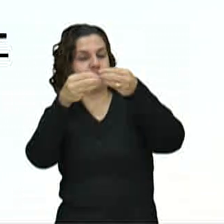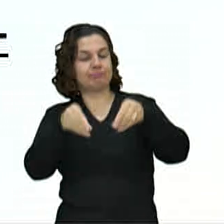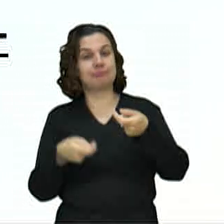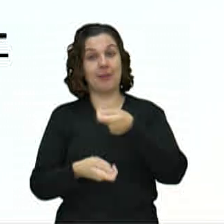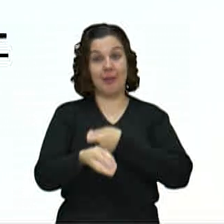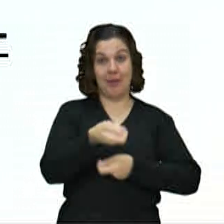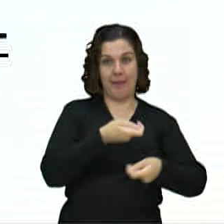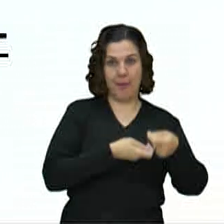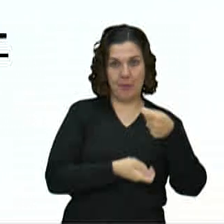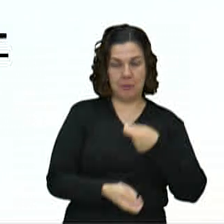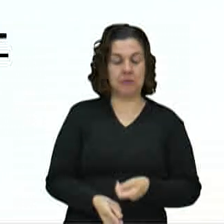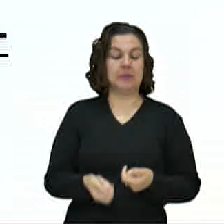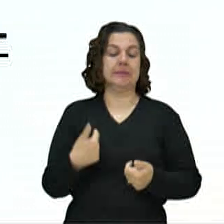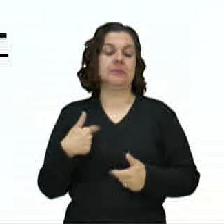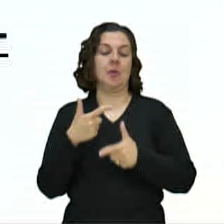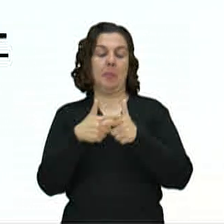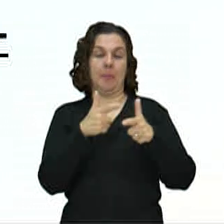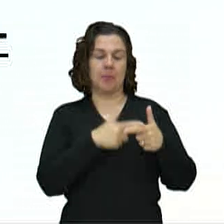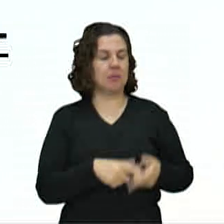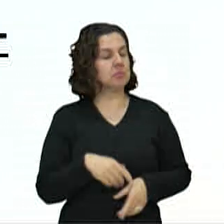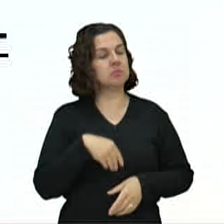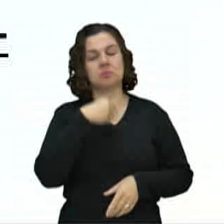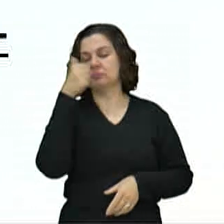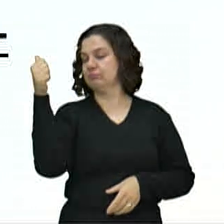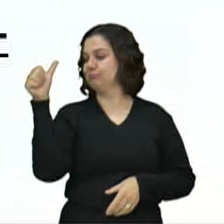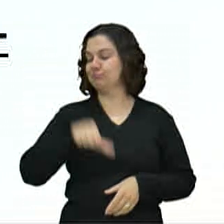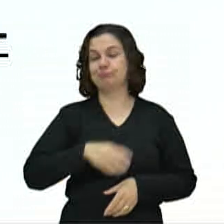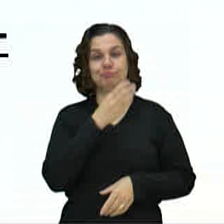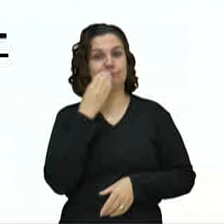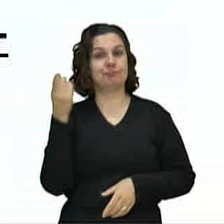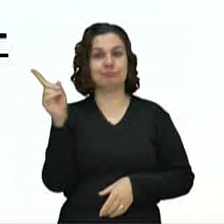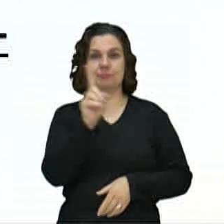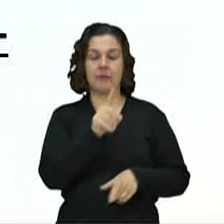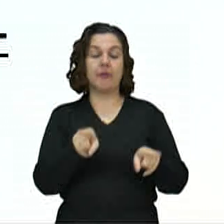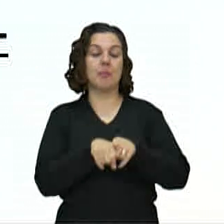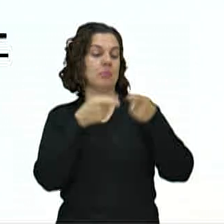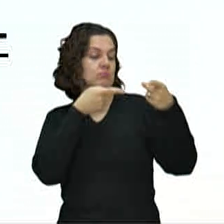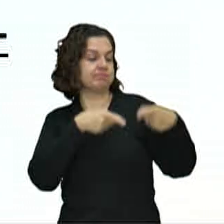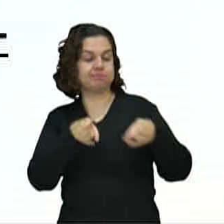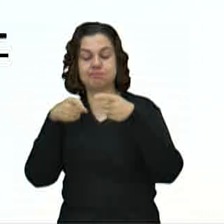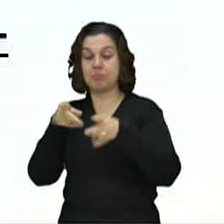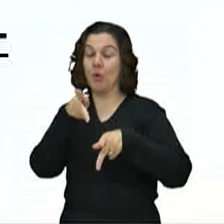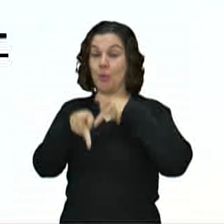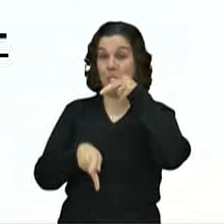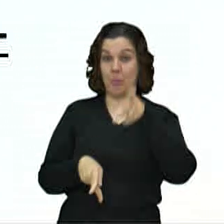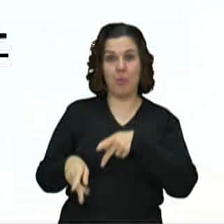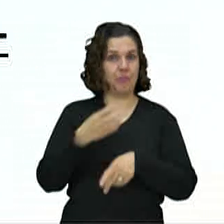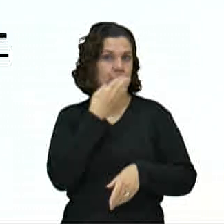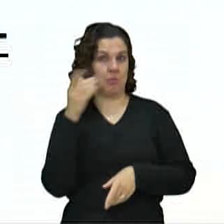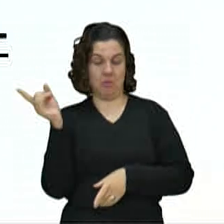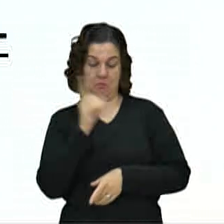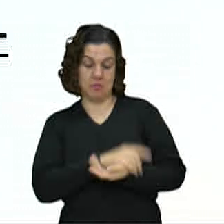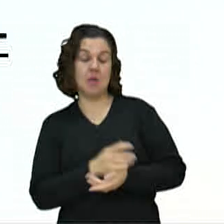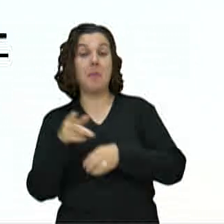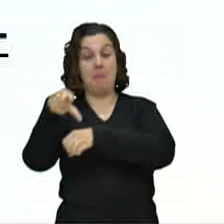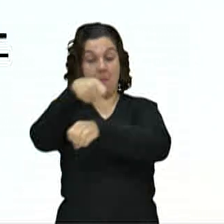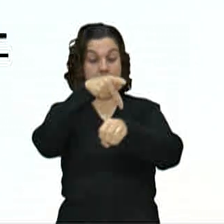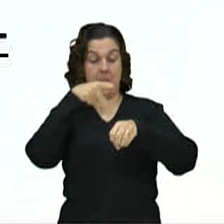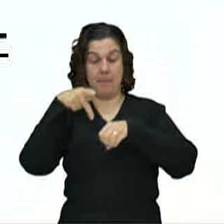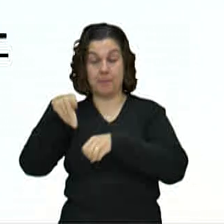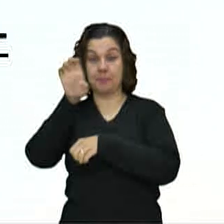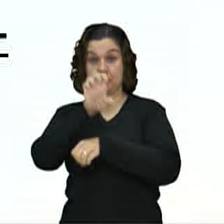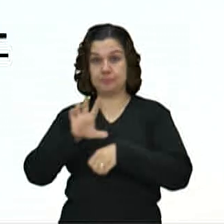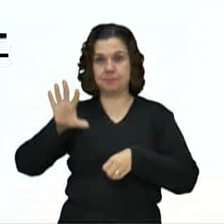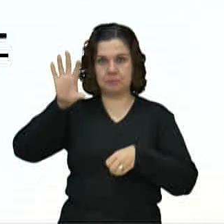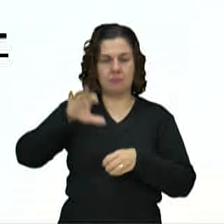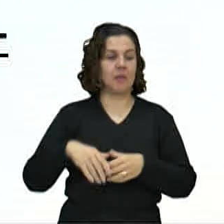econômicas trouxeram uma onda de insatisfação e de contestações populares em muitos países europeus.